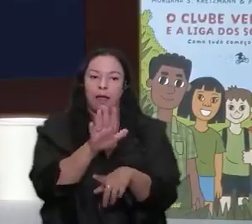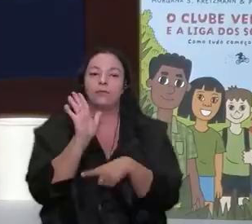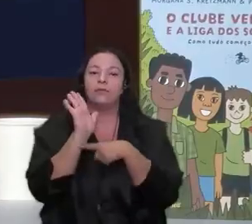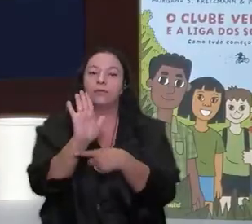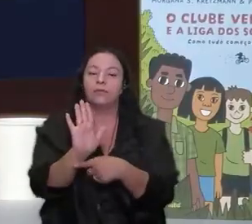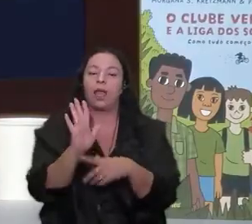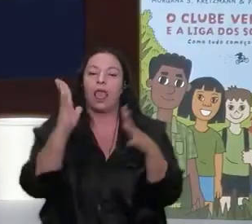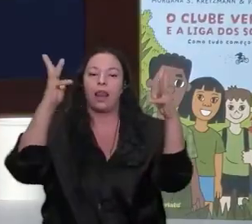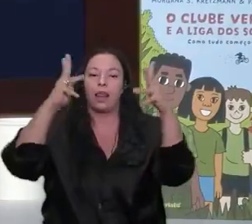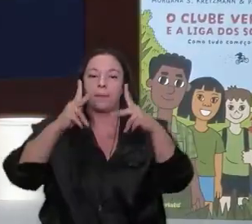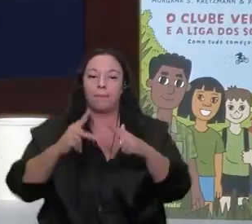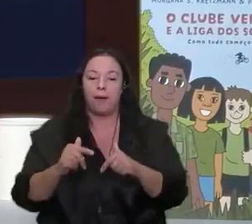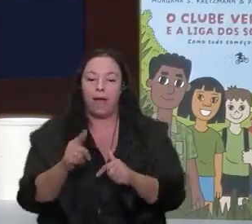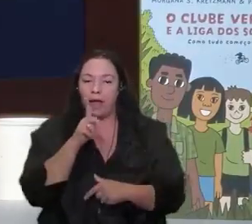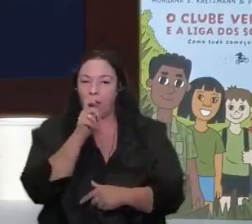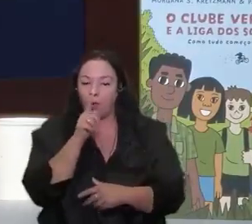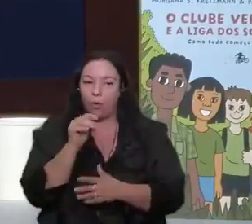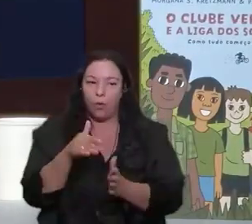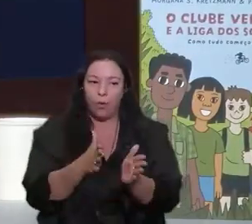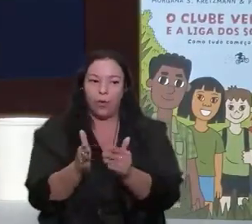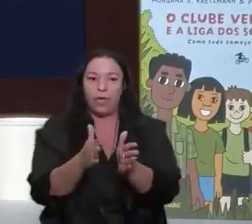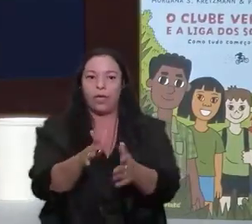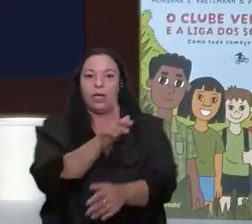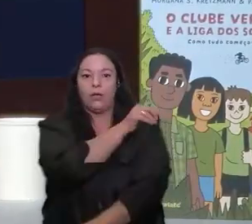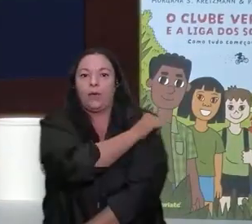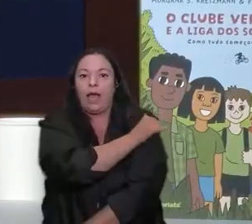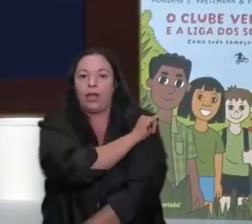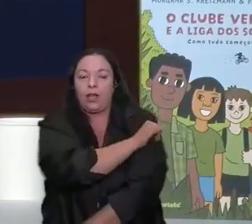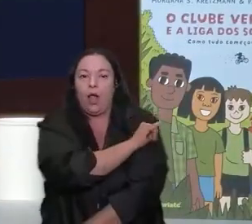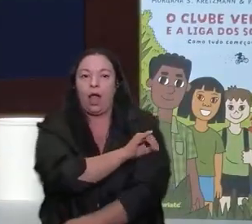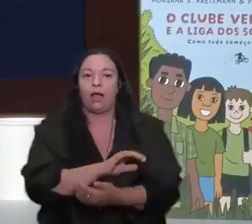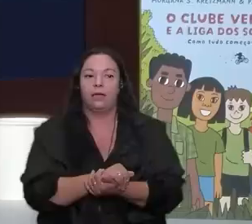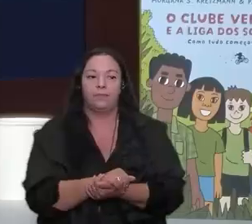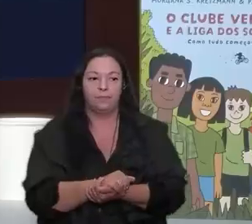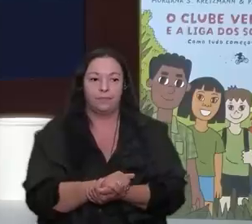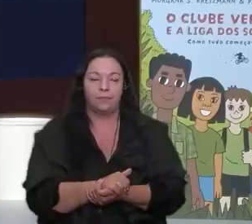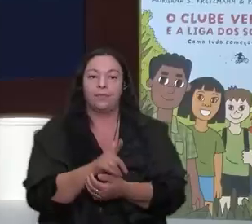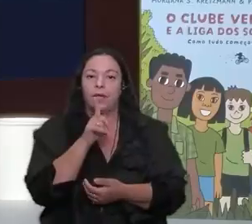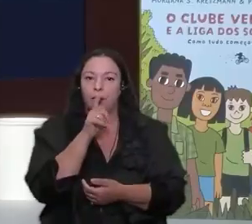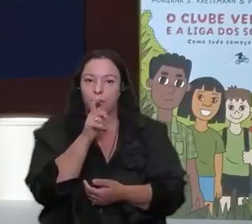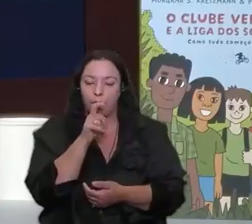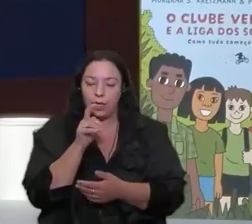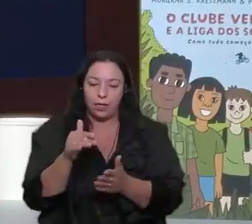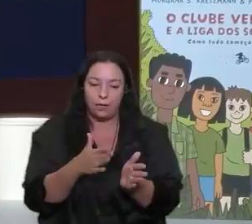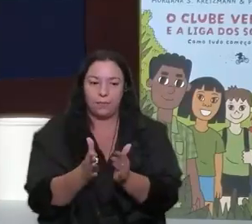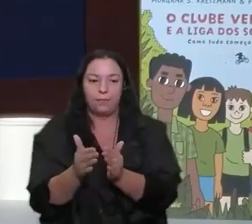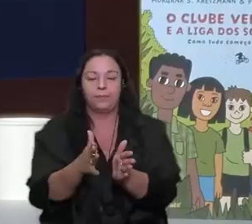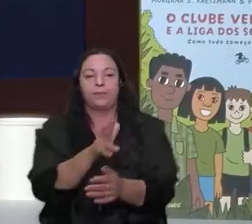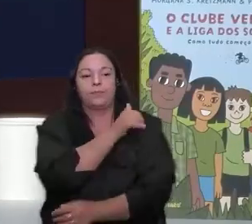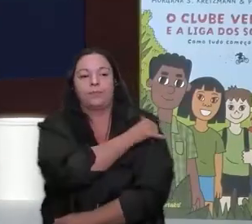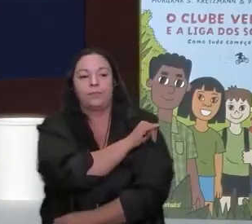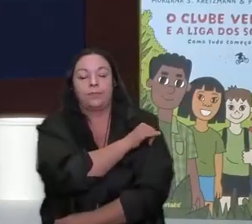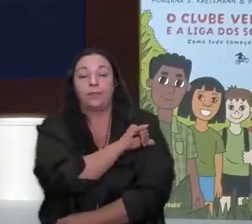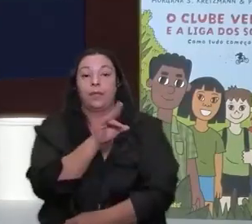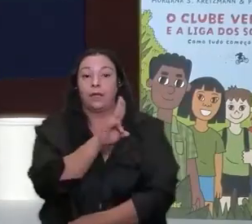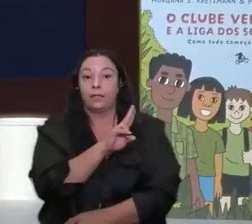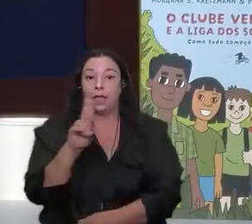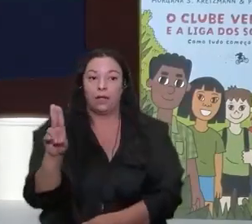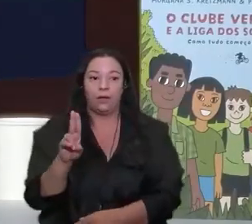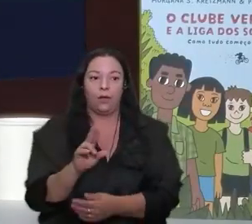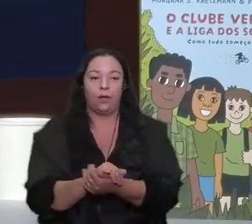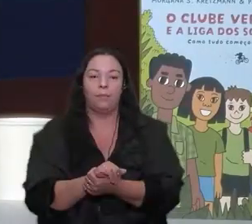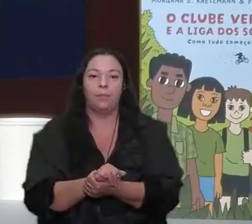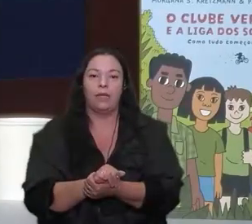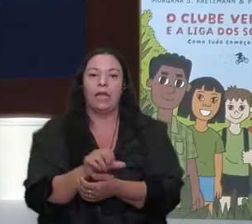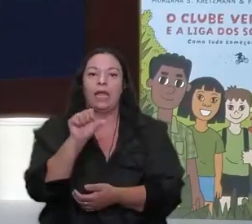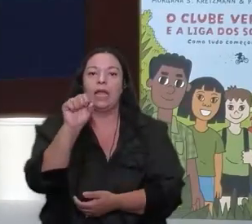limpar o Rio Carioca, que hoje está limpo de cima a baixo. Imagina, o rio da fundação da cidade do Rio de Janeiro, que dá nome ao gentílico, era um